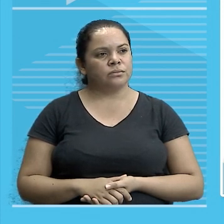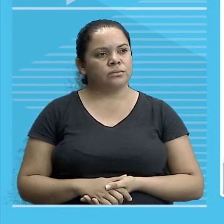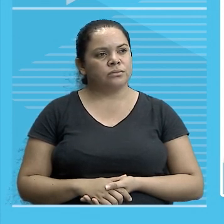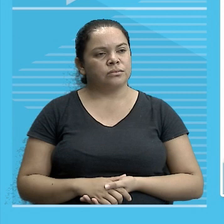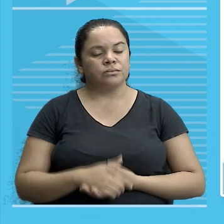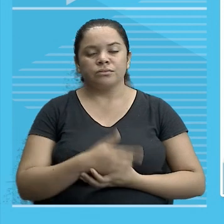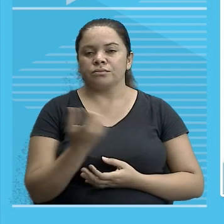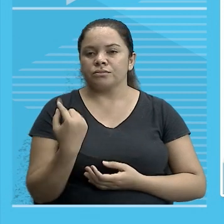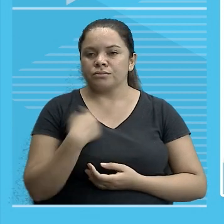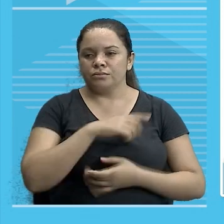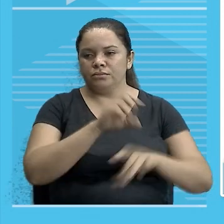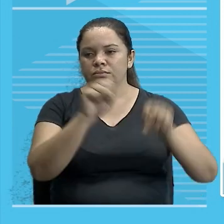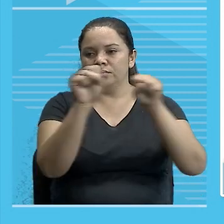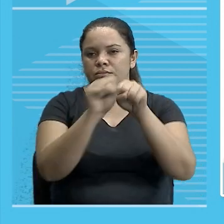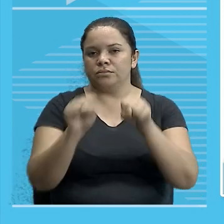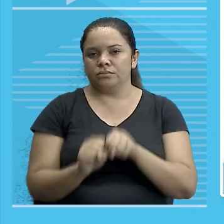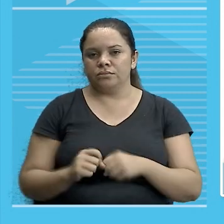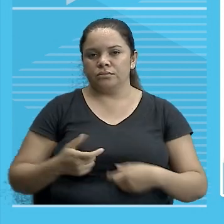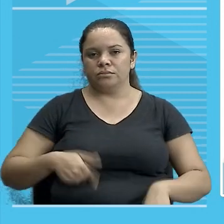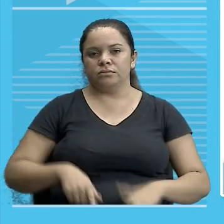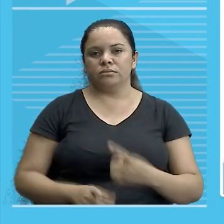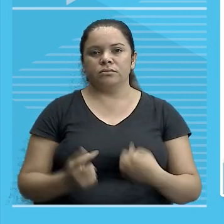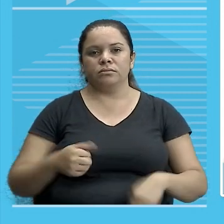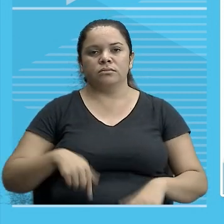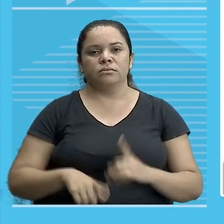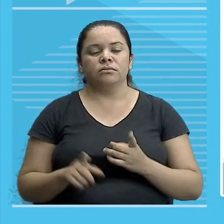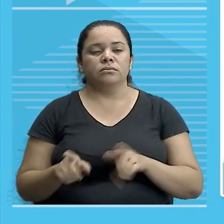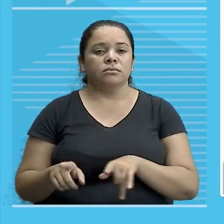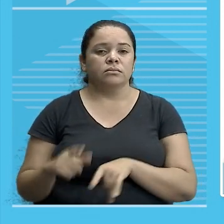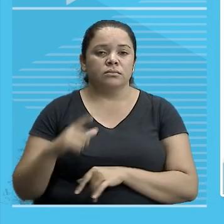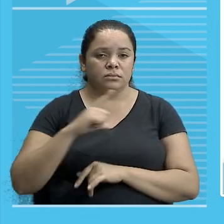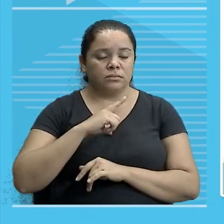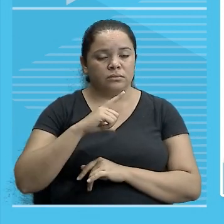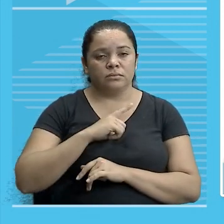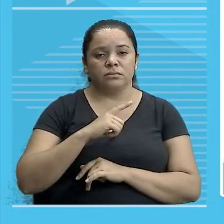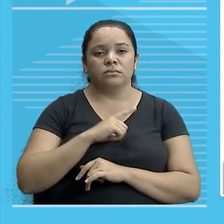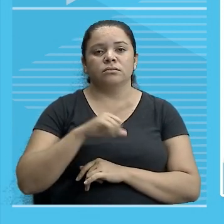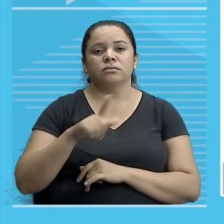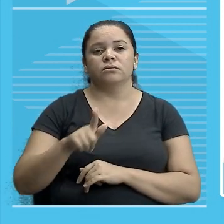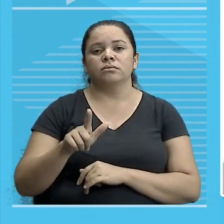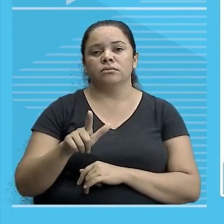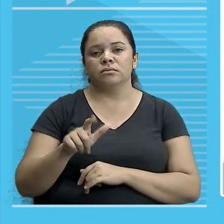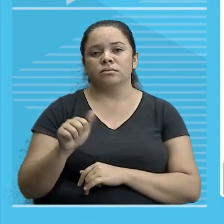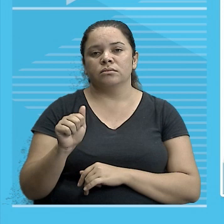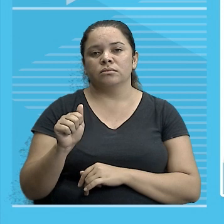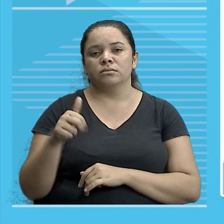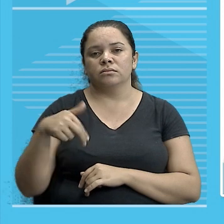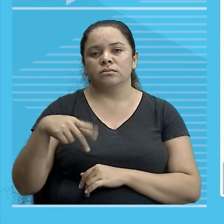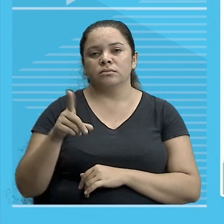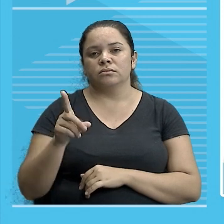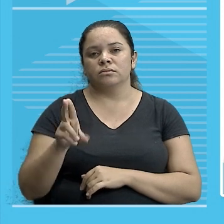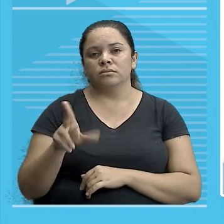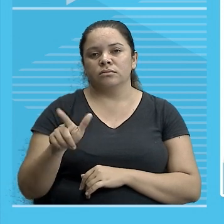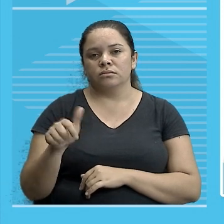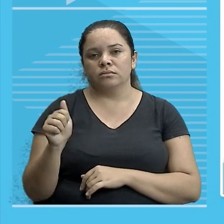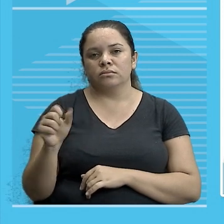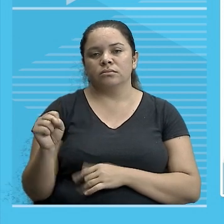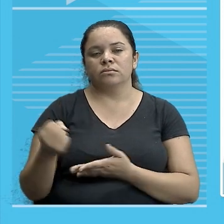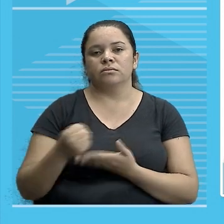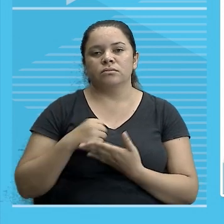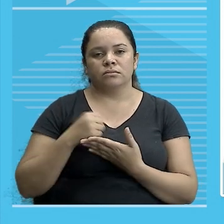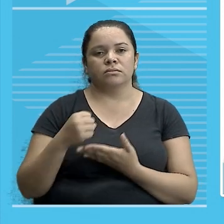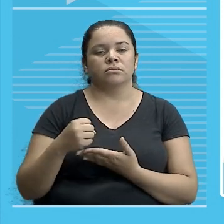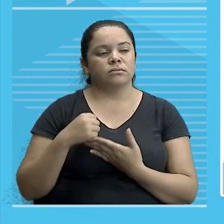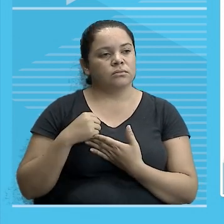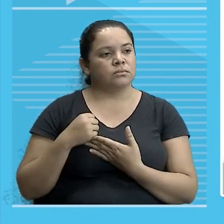sistema digestório tem glândulas que nos auxiliam no processo de digestão. Que glândulas são essas? Chamadas de glândulas